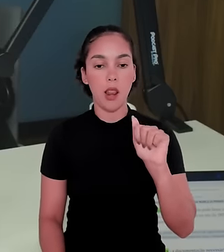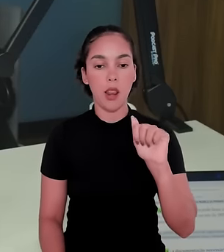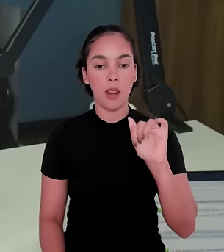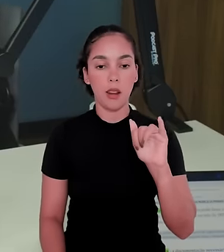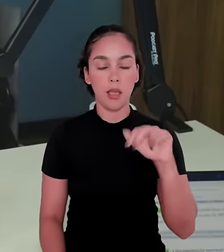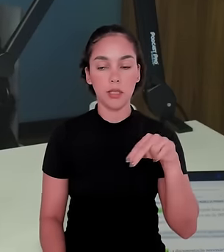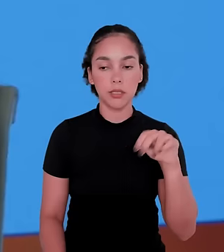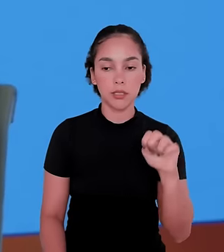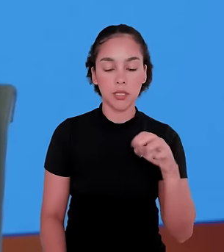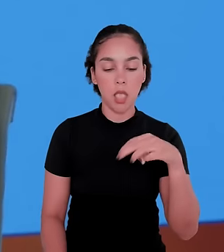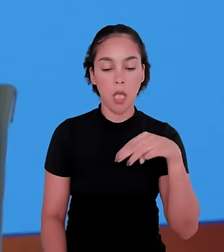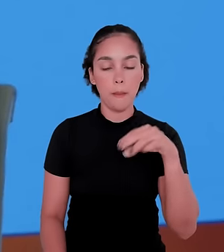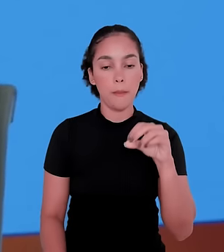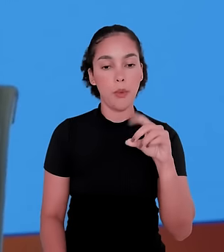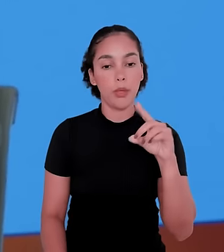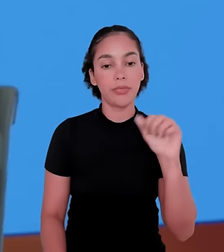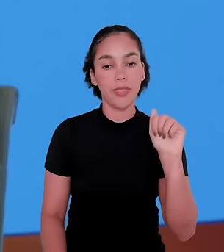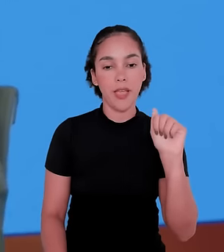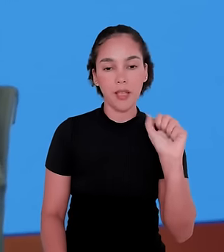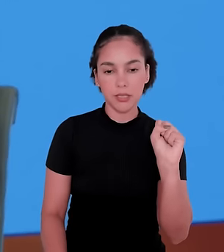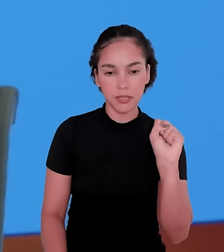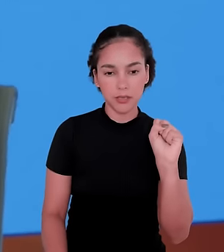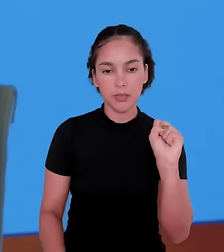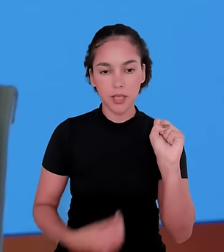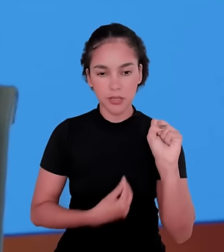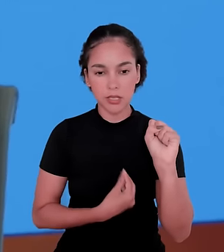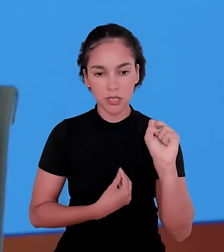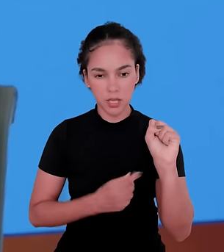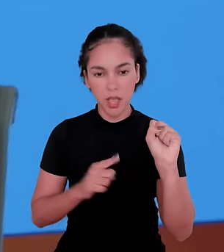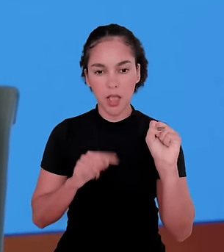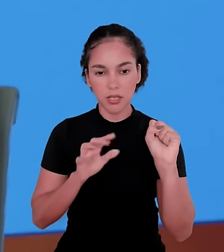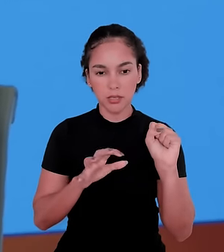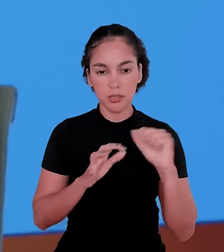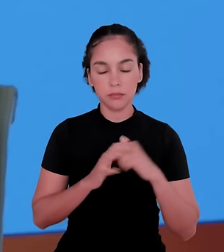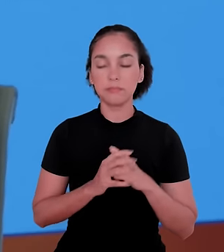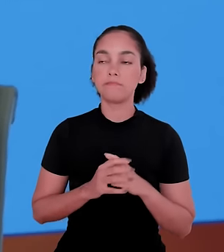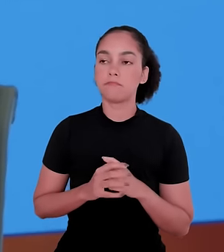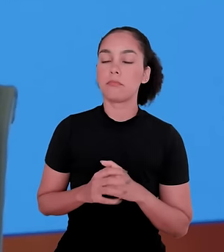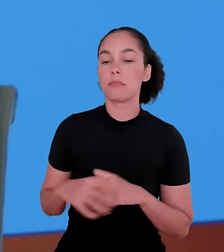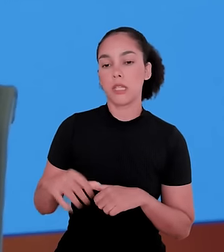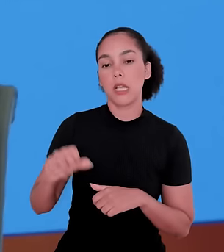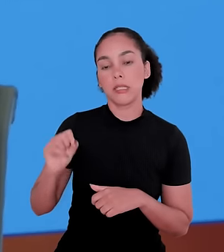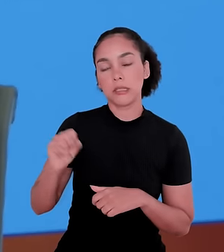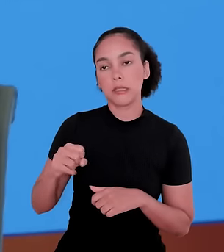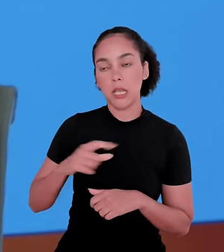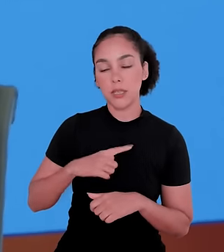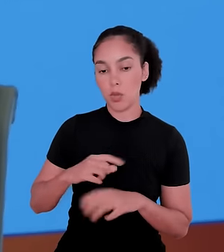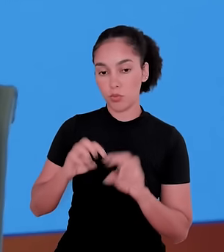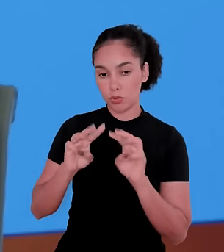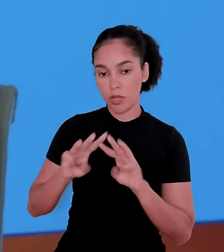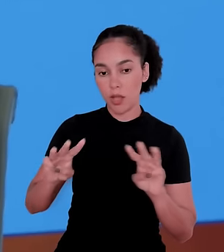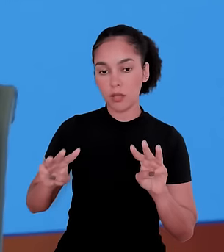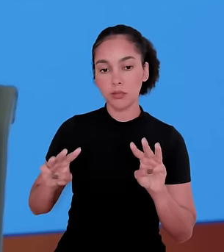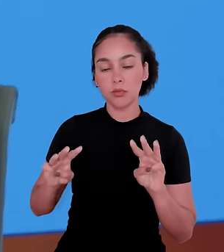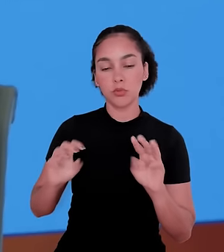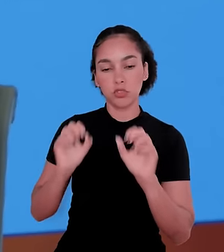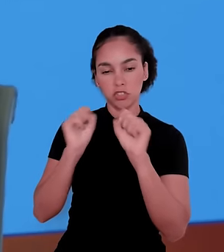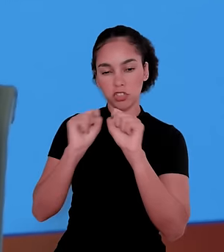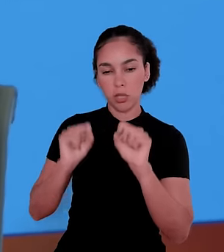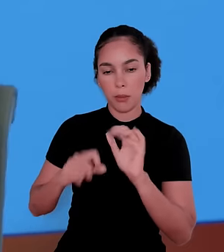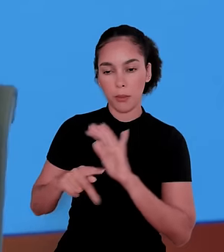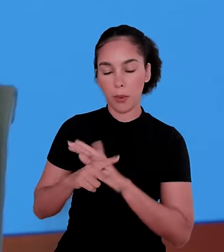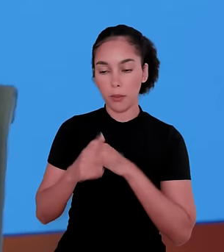mais ou menos isso exatamente você tem a gente tem no site do INPI um sistema de bu né um um local onde tem a busca e